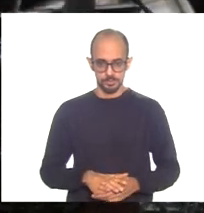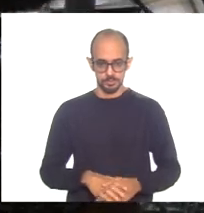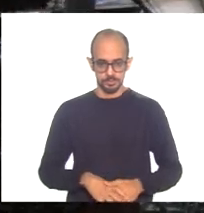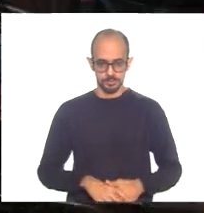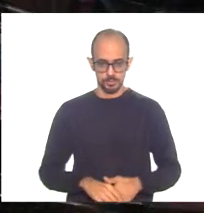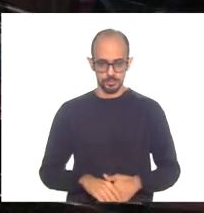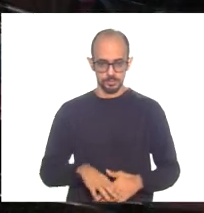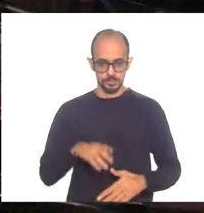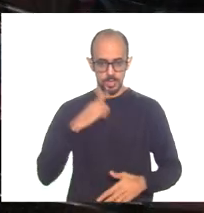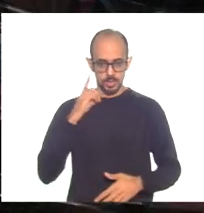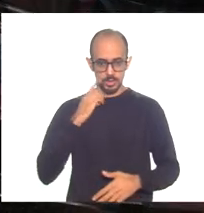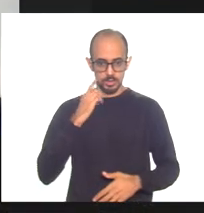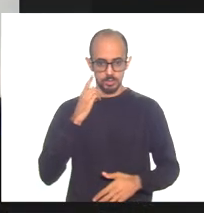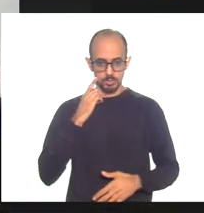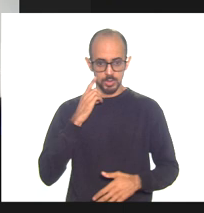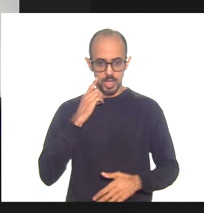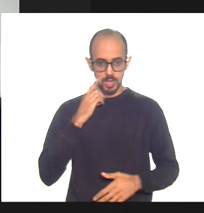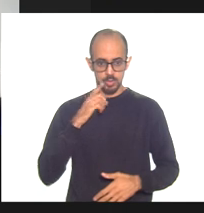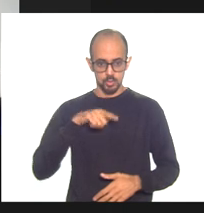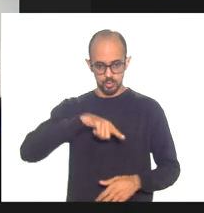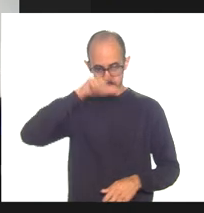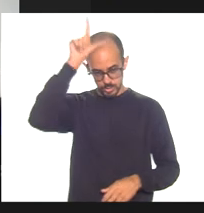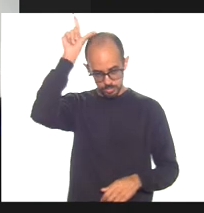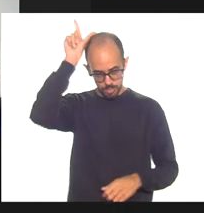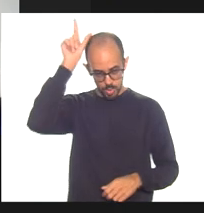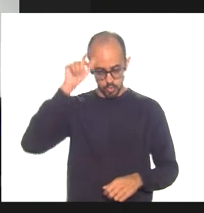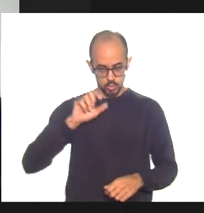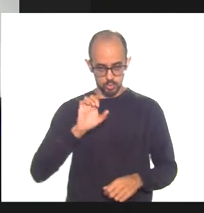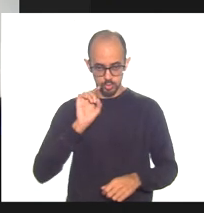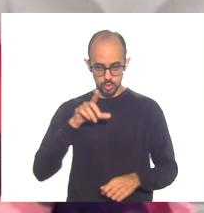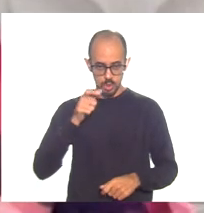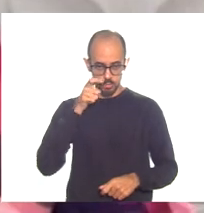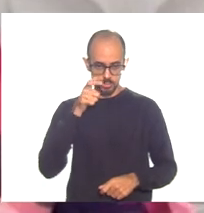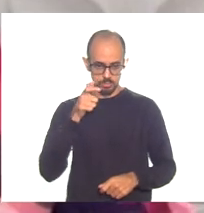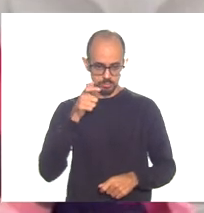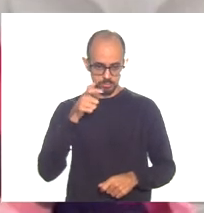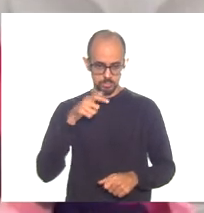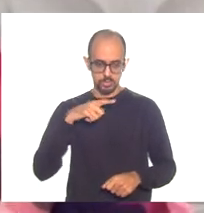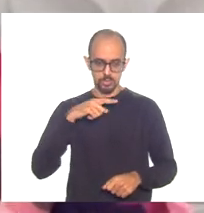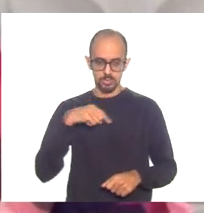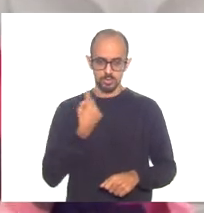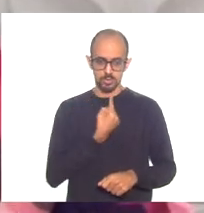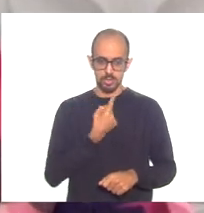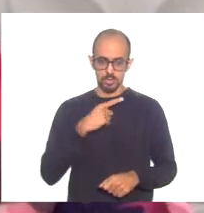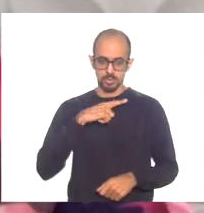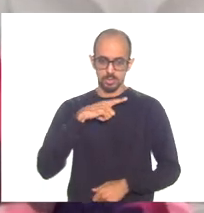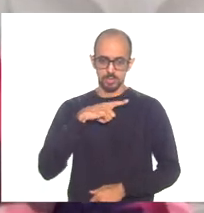Deputado Luiz Paulo, pois não. Só uma observação, nós temos